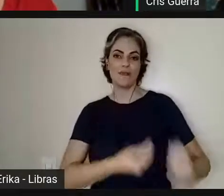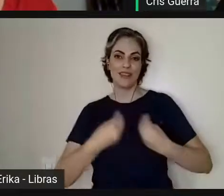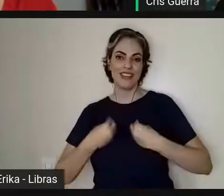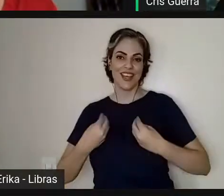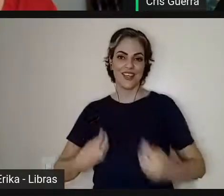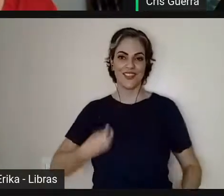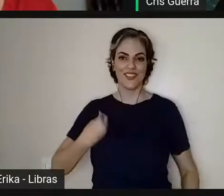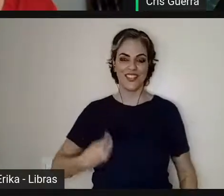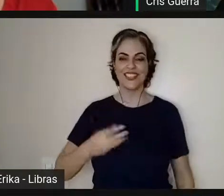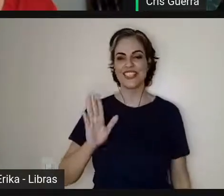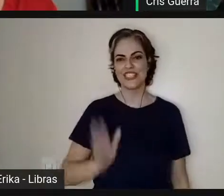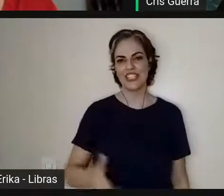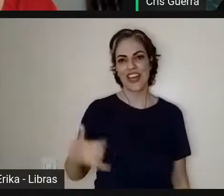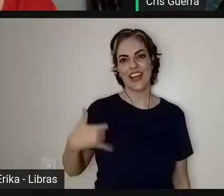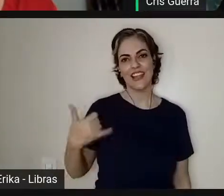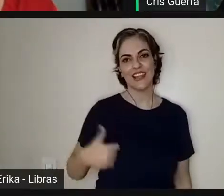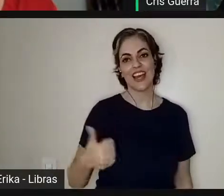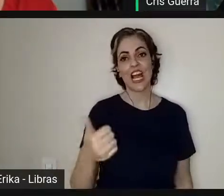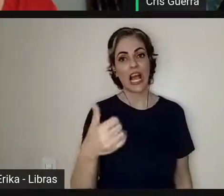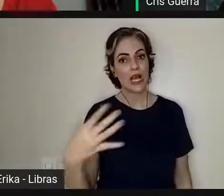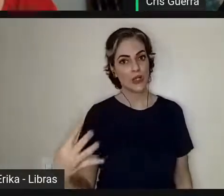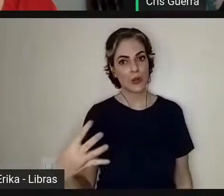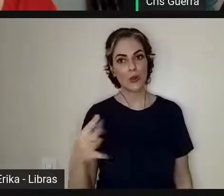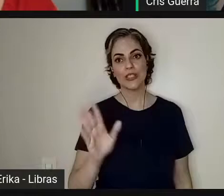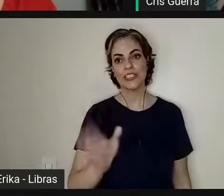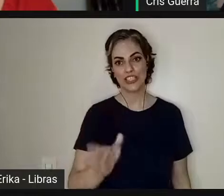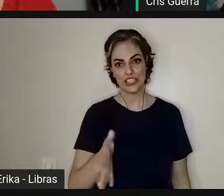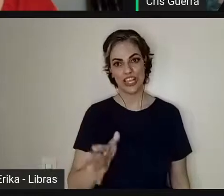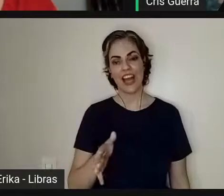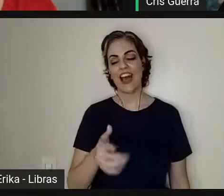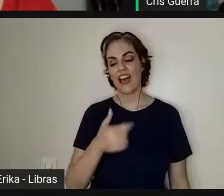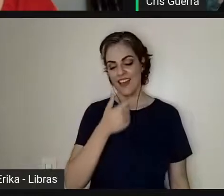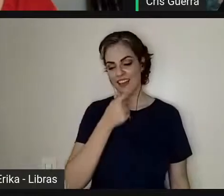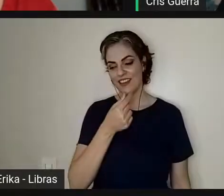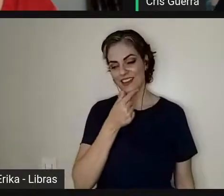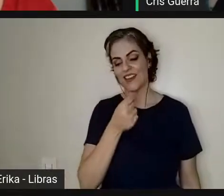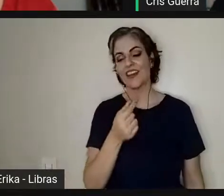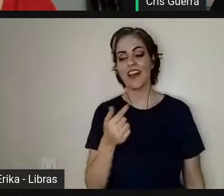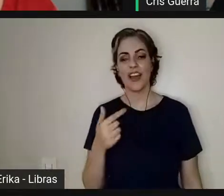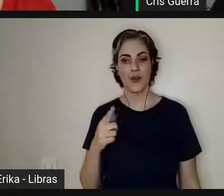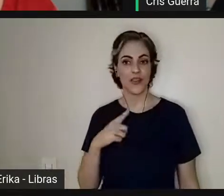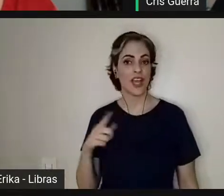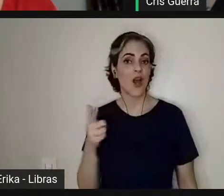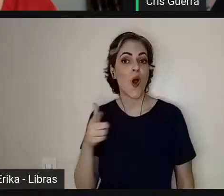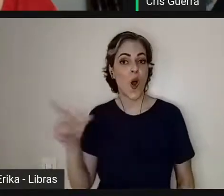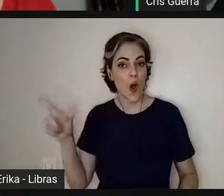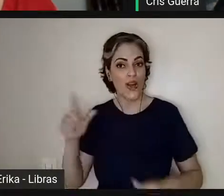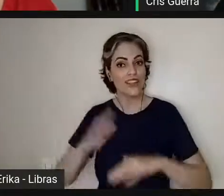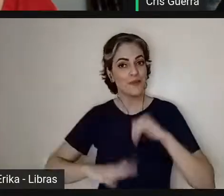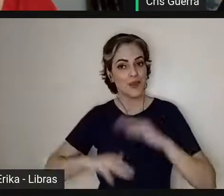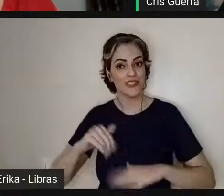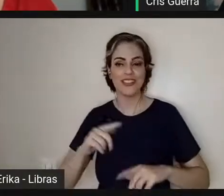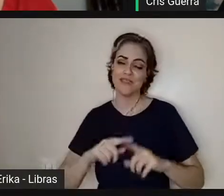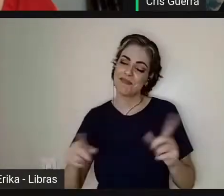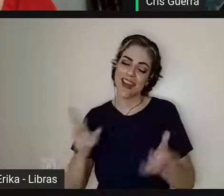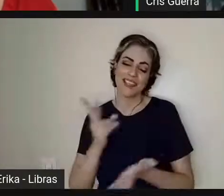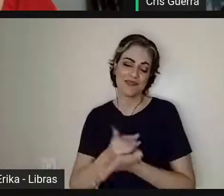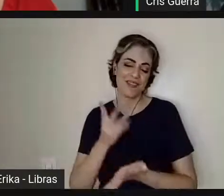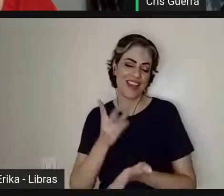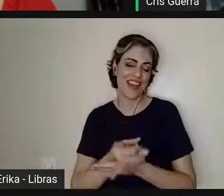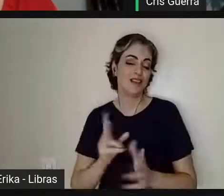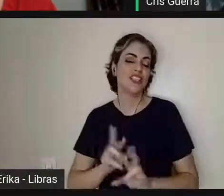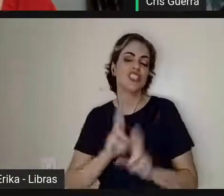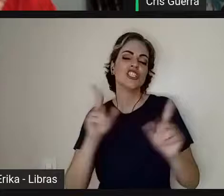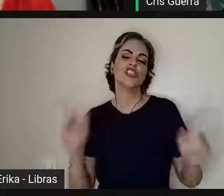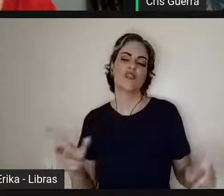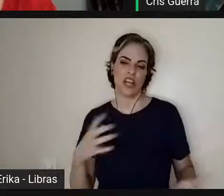está com quase 14 anos, eu estou aí com uma outra profissão, mas que continua sendo a mesma, né? Um outro formato, mas eu